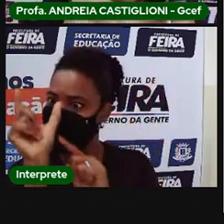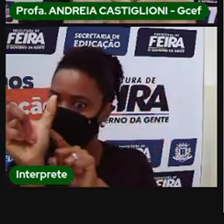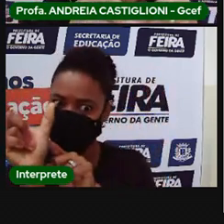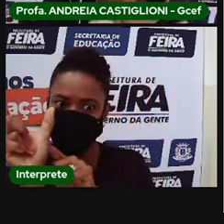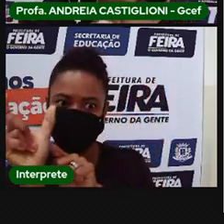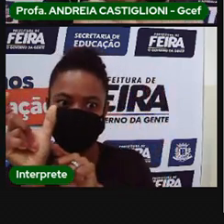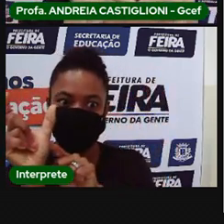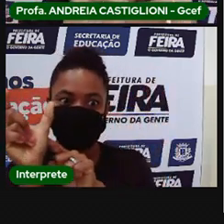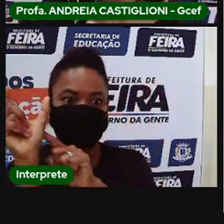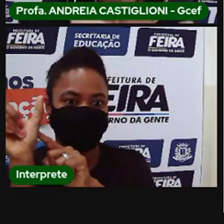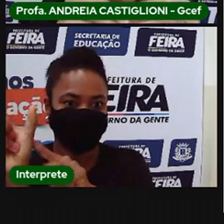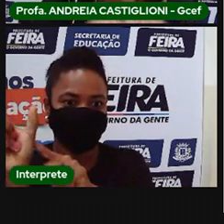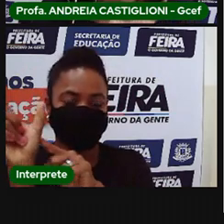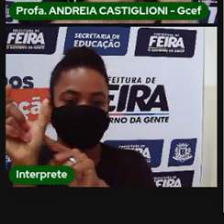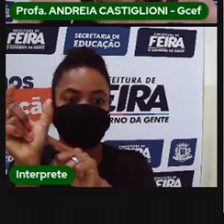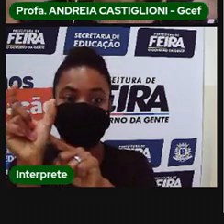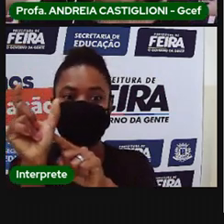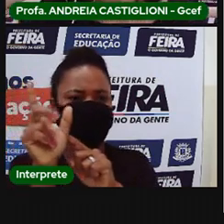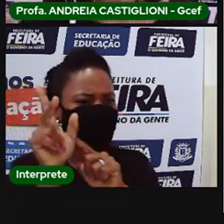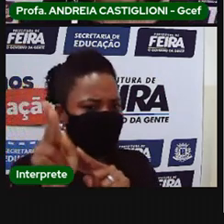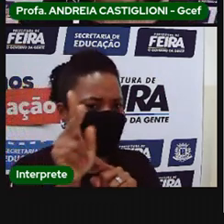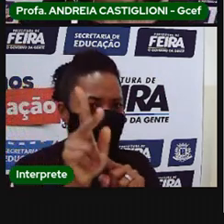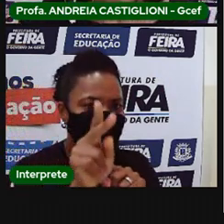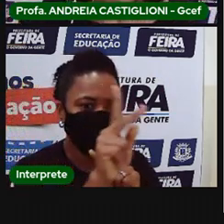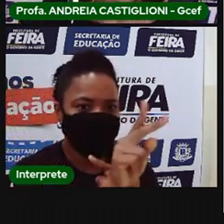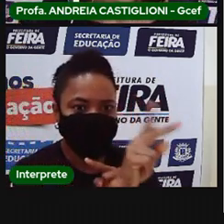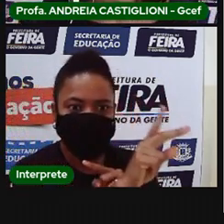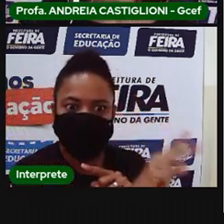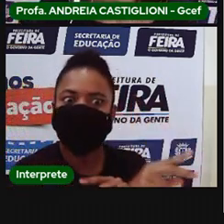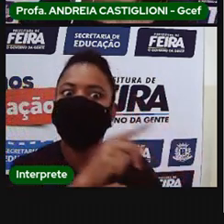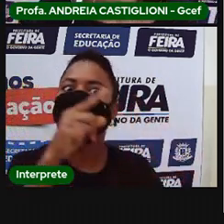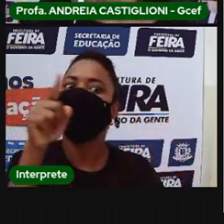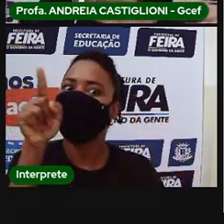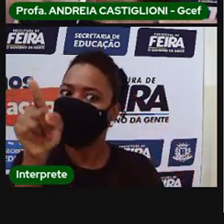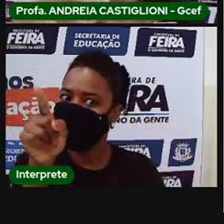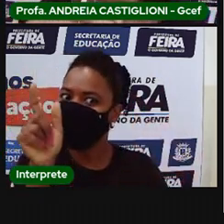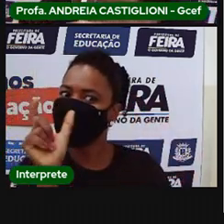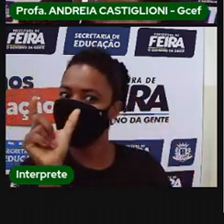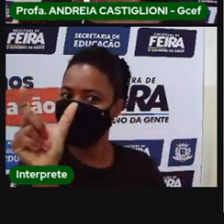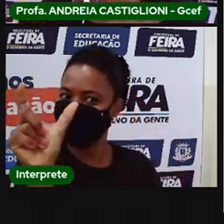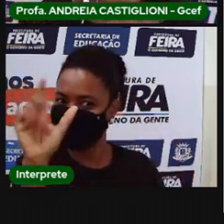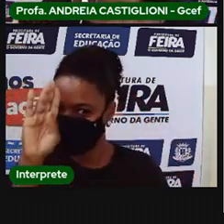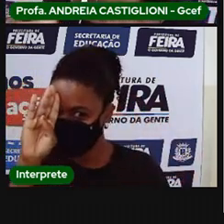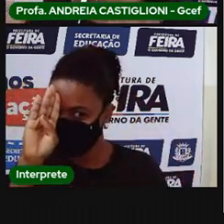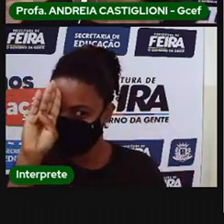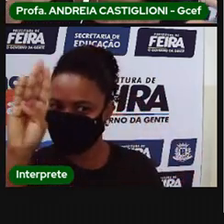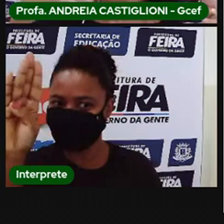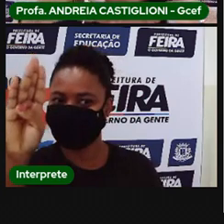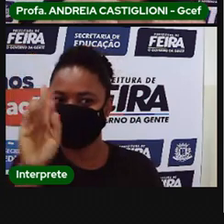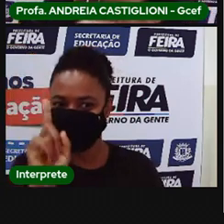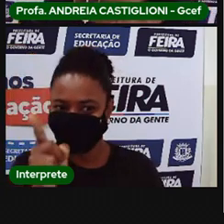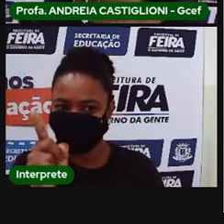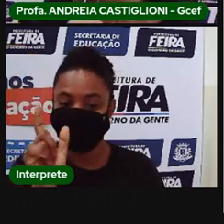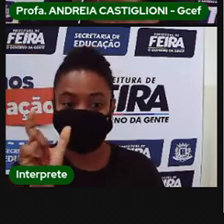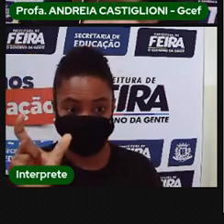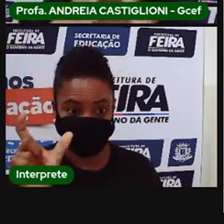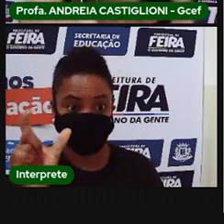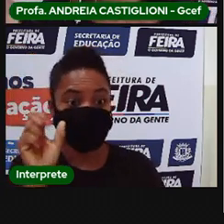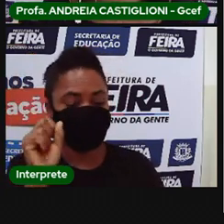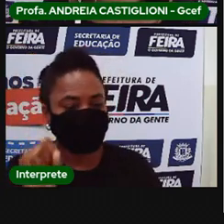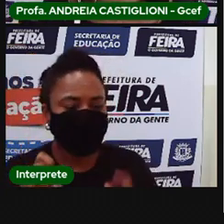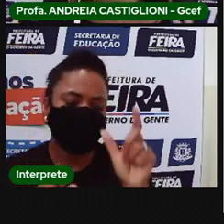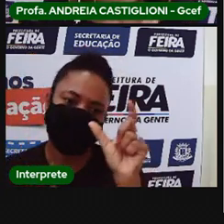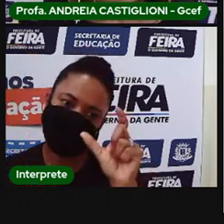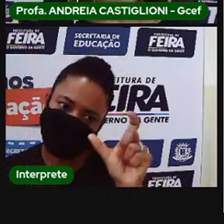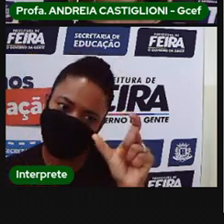palavra, essa palavra vai aparecer maior. E quanto menos pessoas escreverem essa palavra, ela vai aparecer menor. Então, quando eu